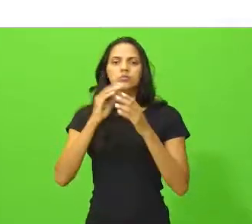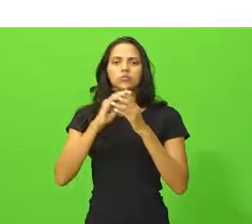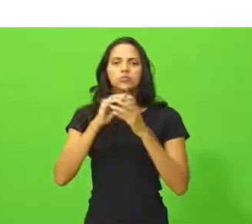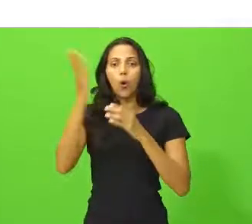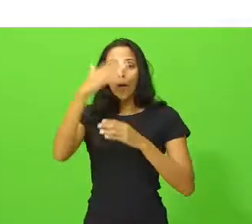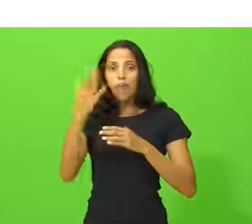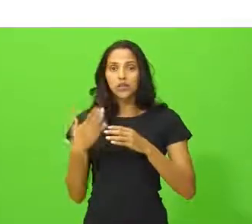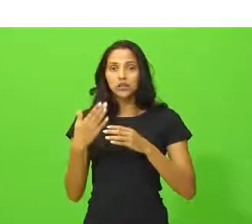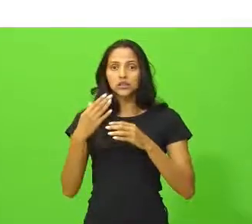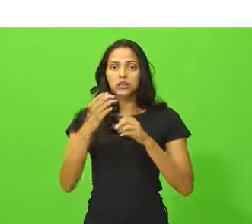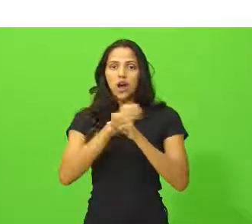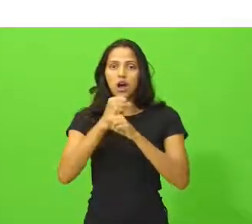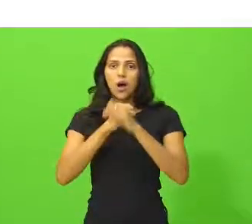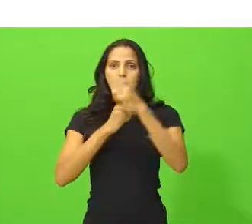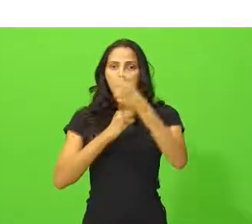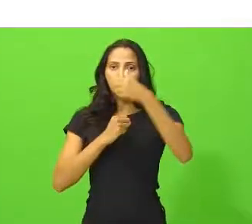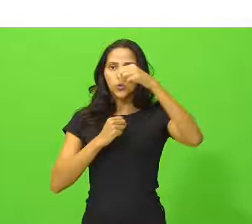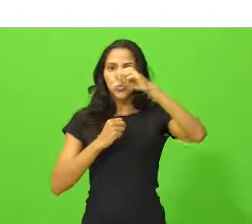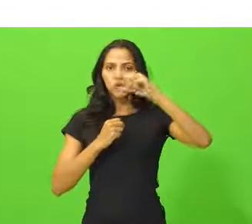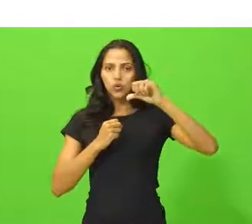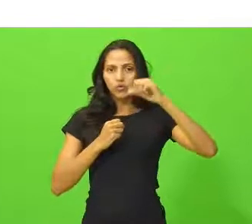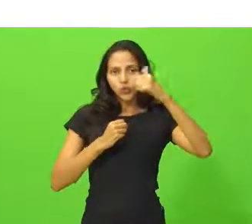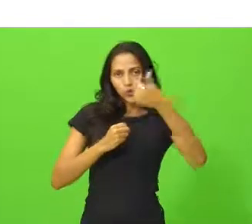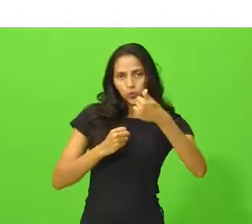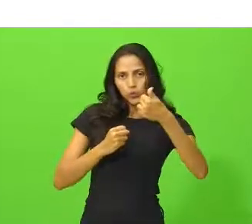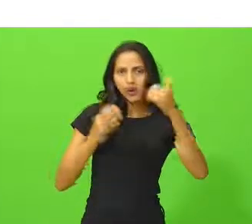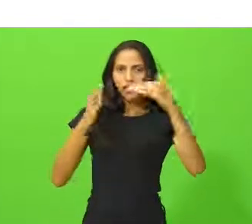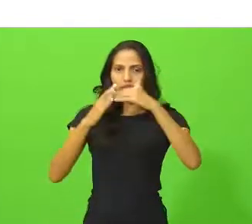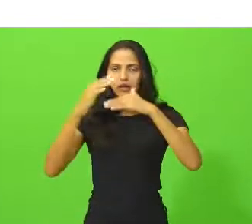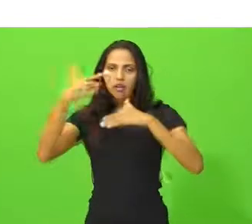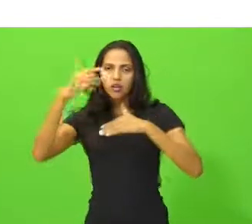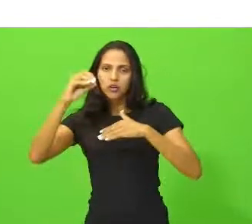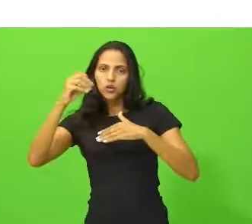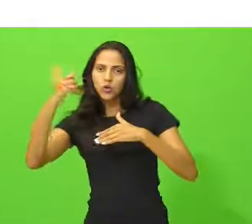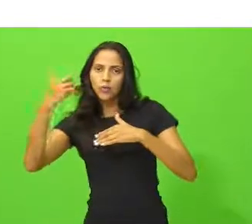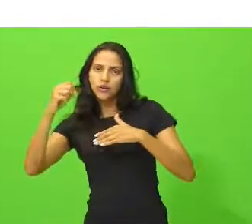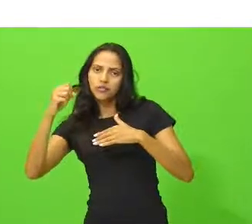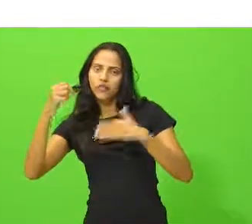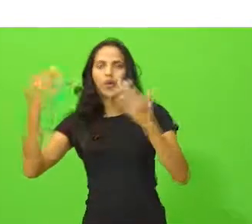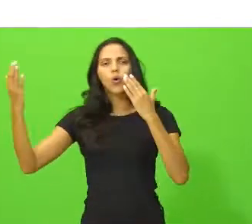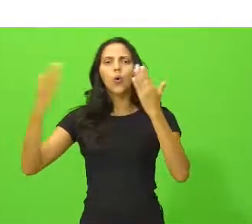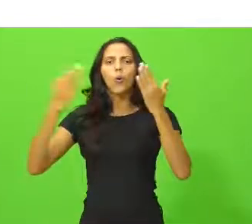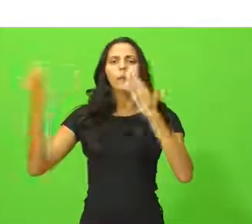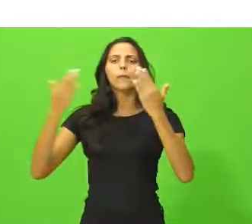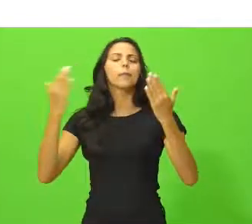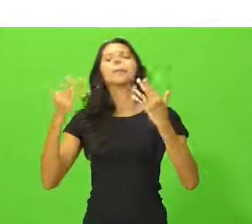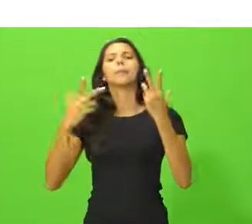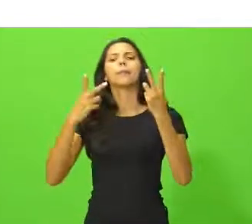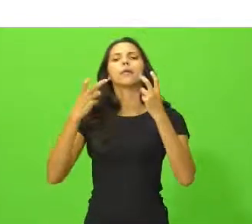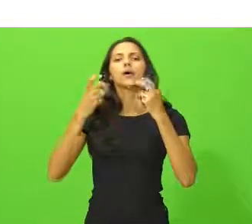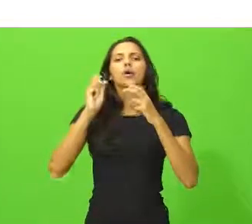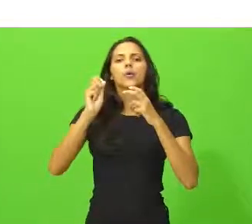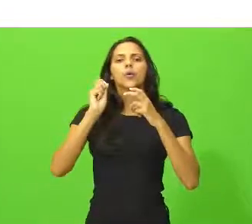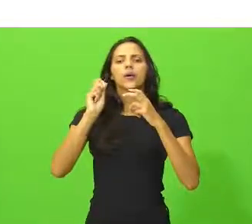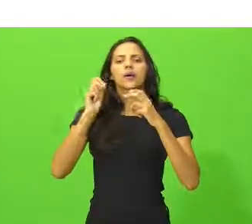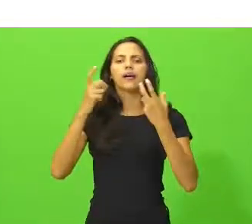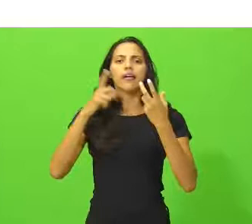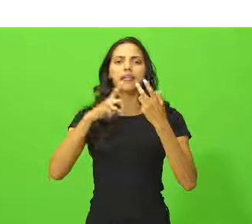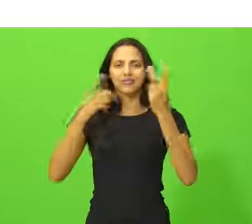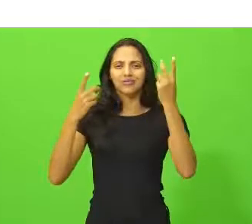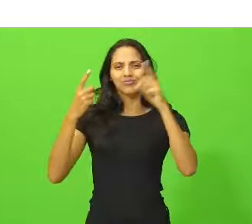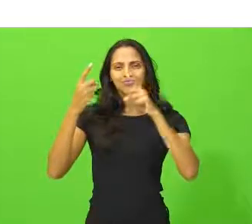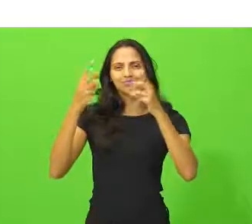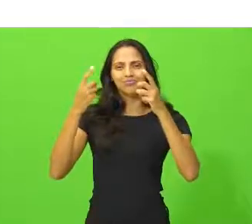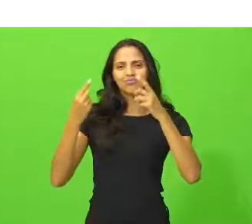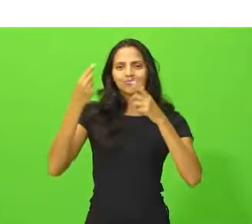idade, Brasil, 1991, 2010. Aí vocês estão notando, professor, que nós temos aí o traçado, 2 linhas,